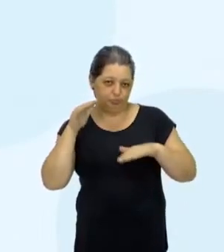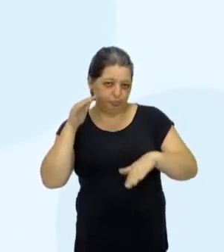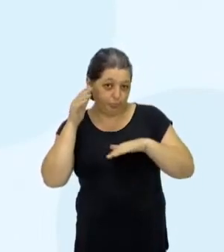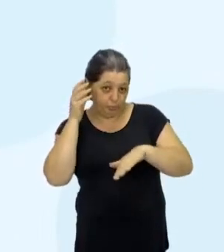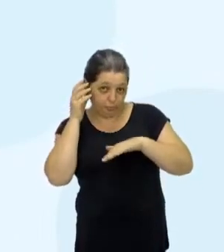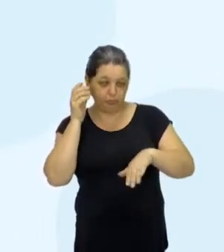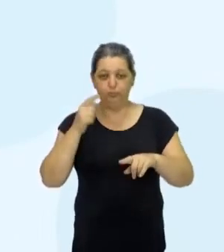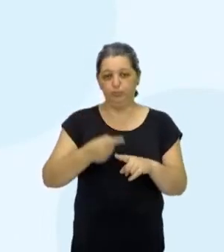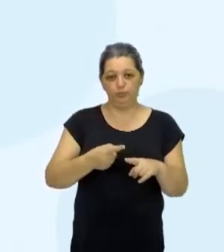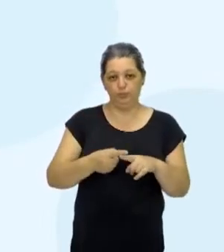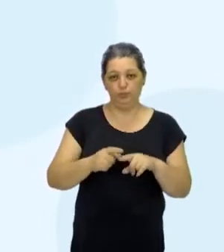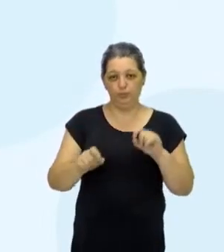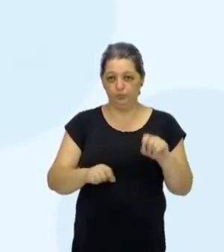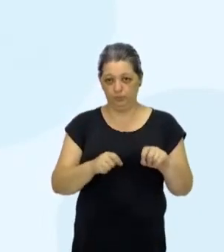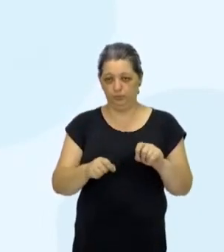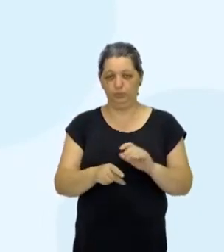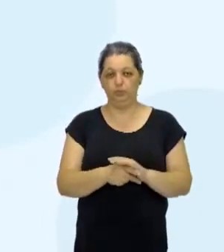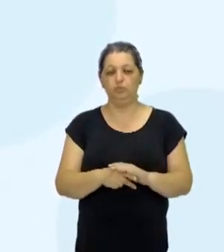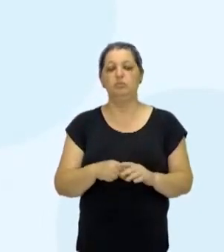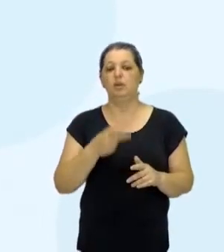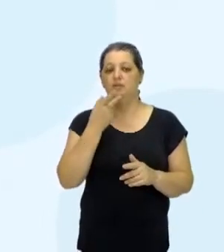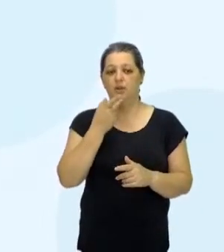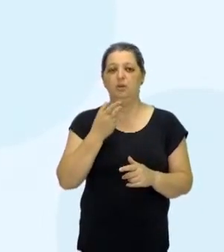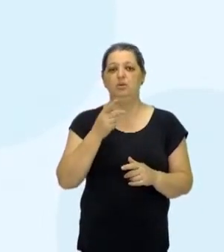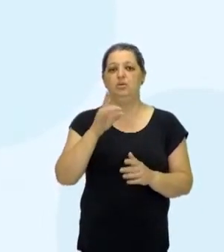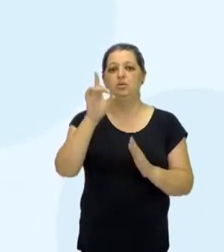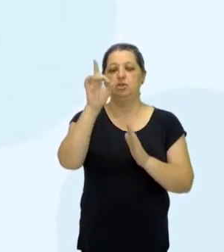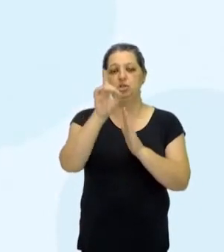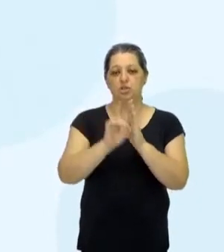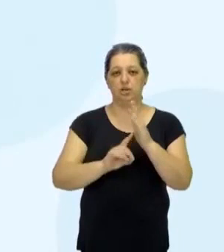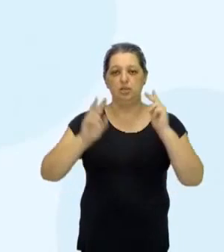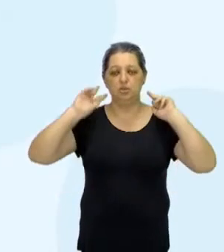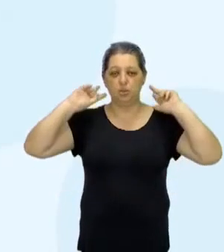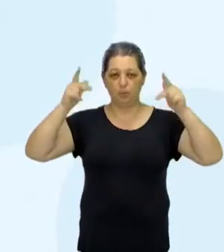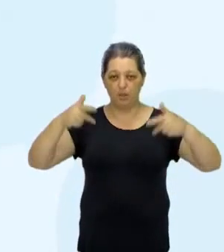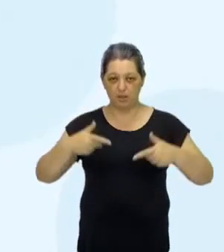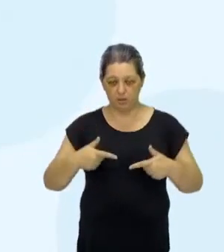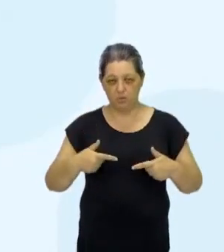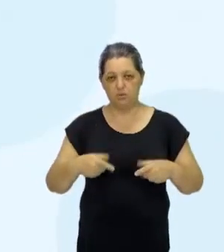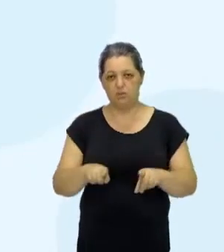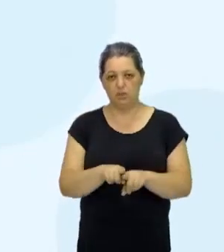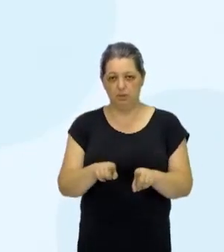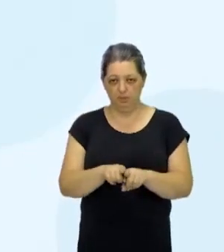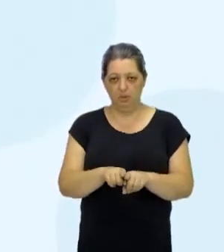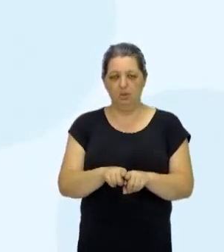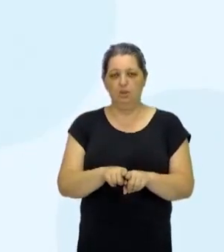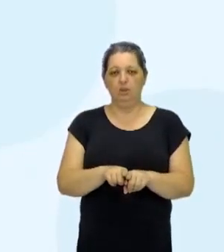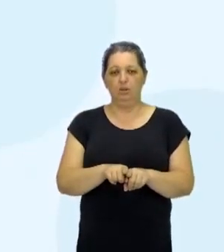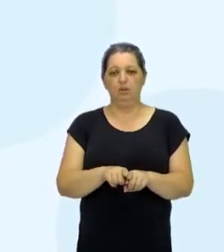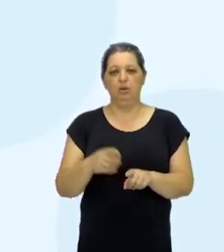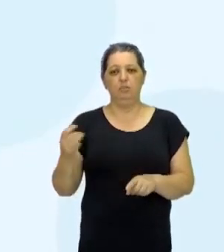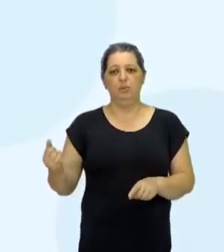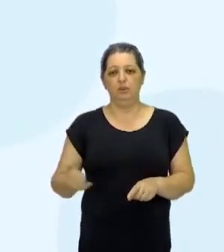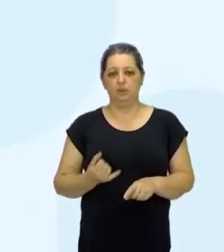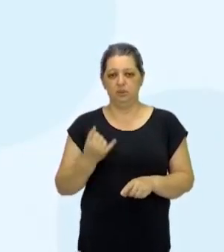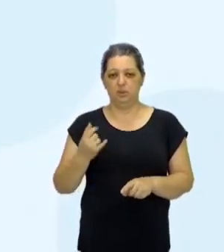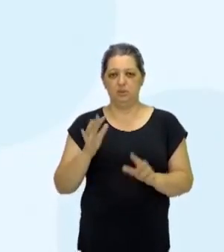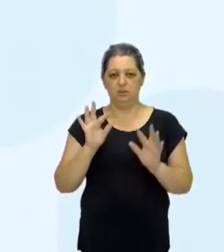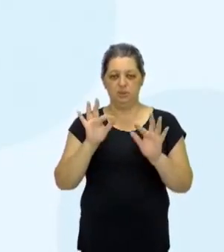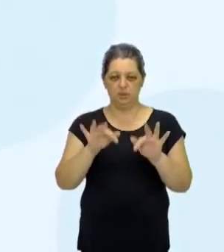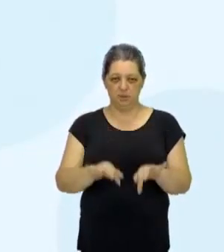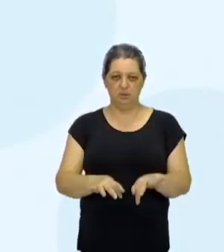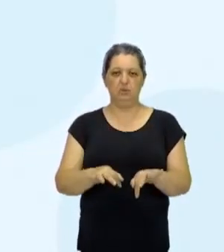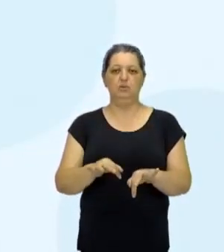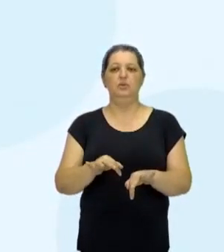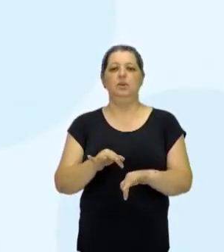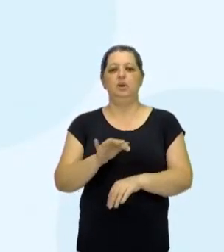who talked about human rights. Ele falou sobre os direitos humanos and the importance of ending racism, a importância de